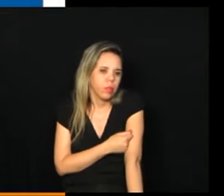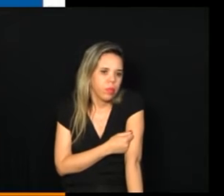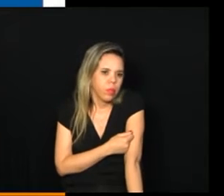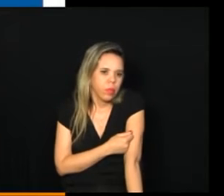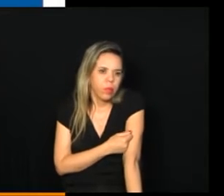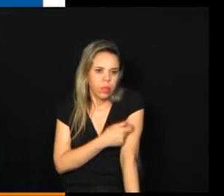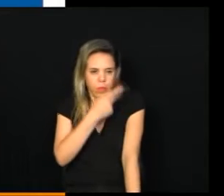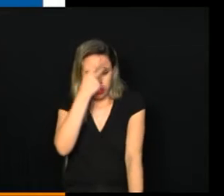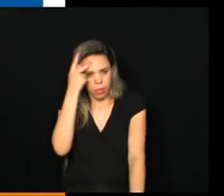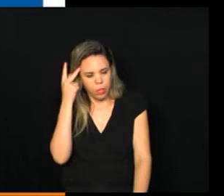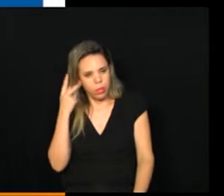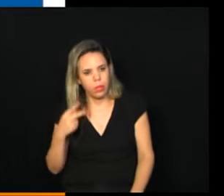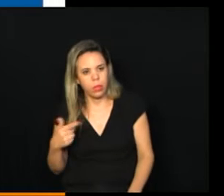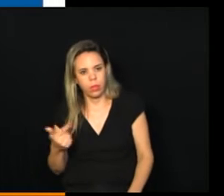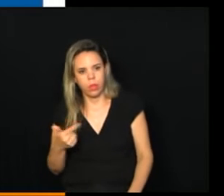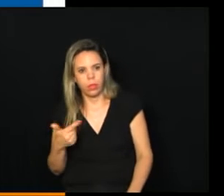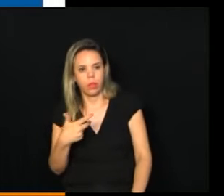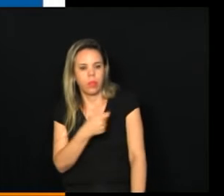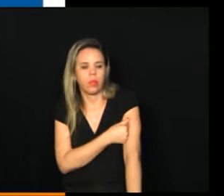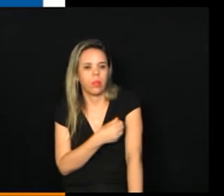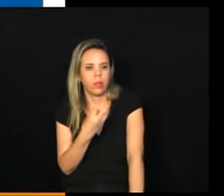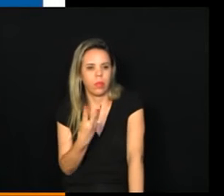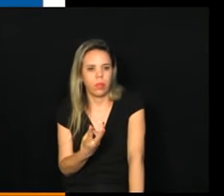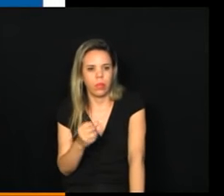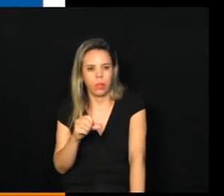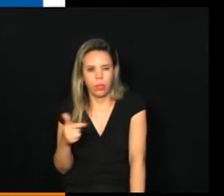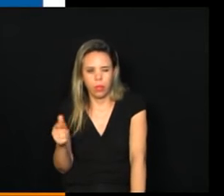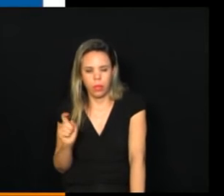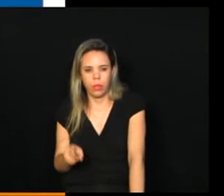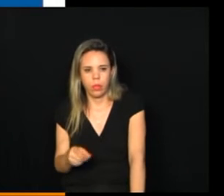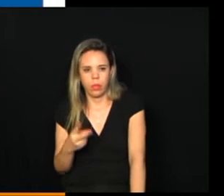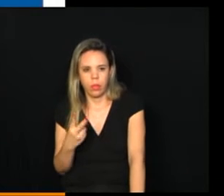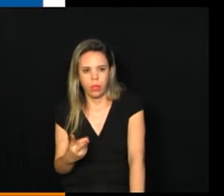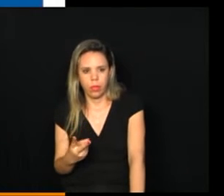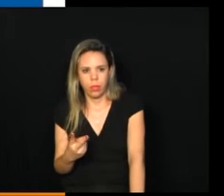820.750 pessoas. A segunda dose,